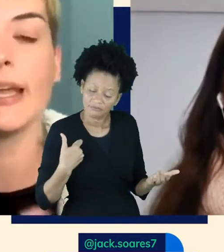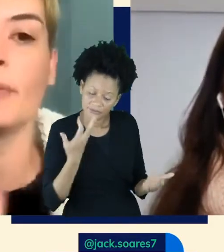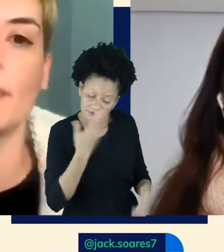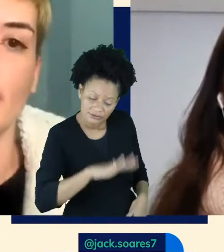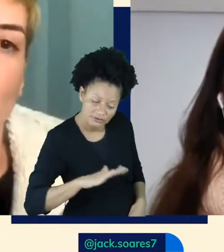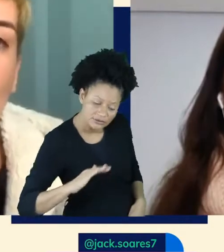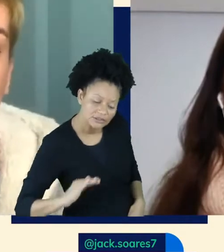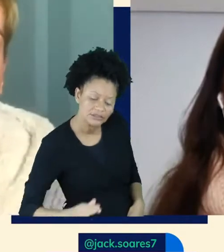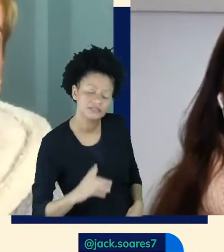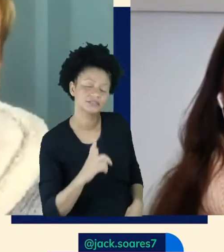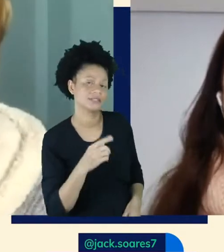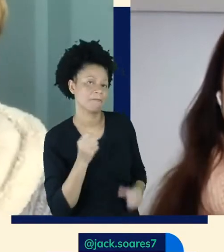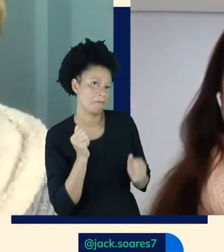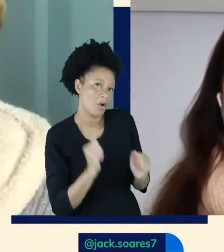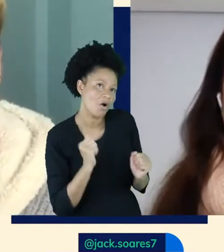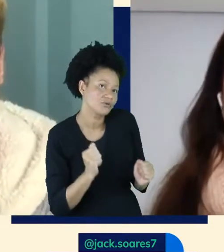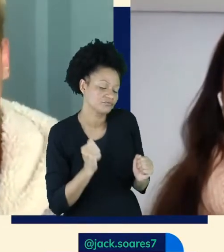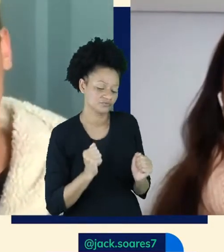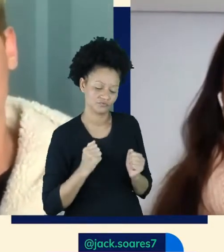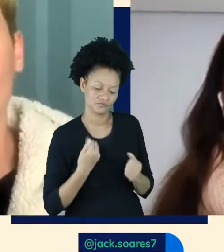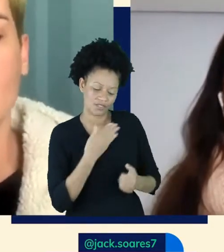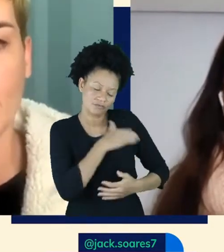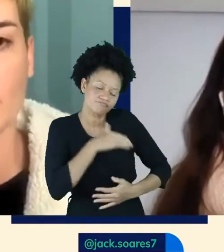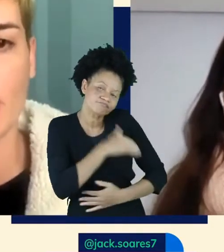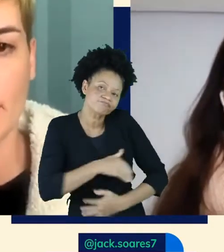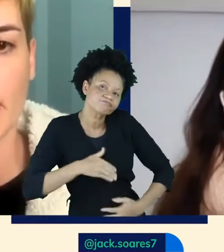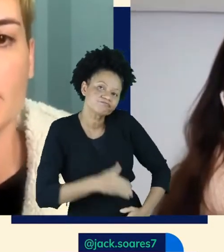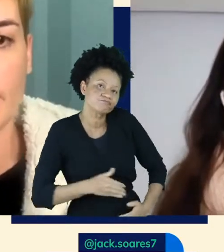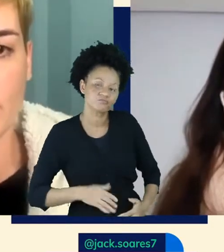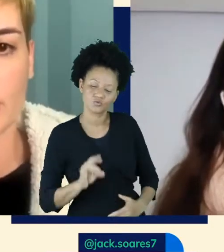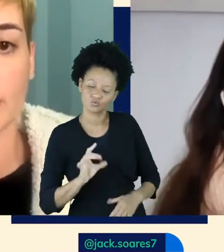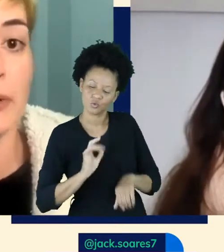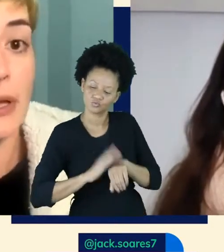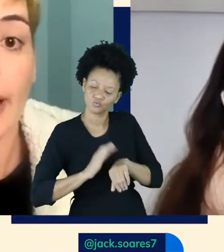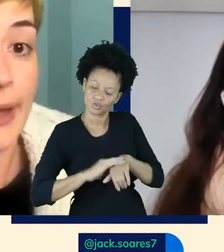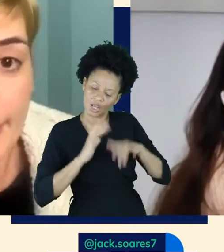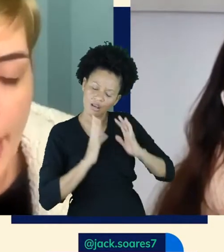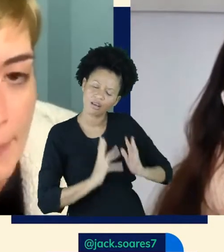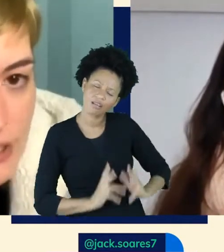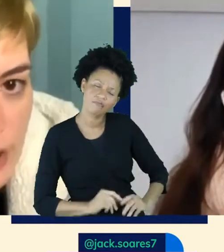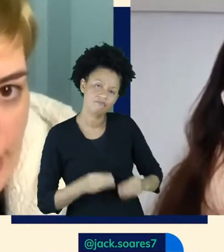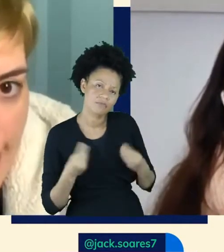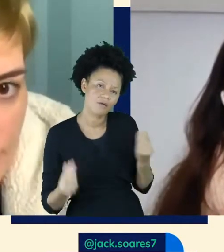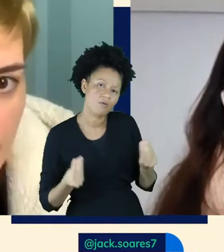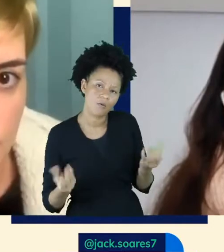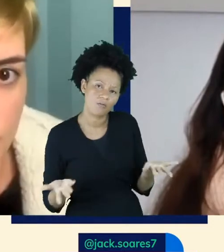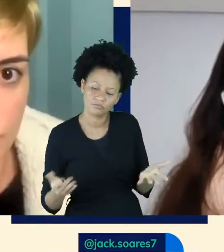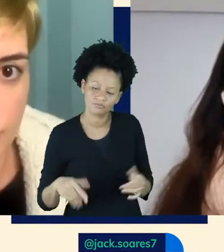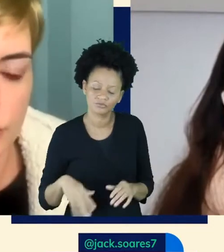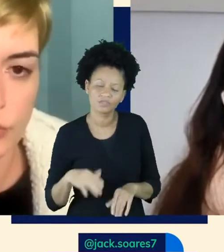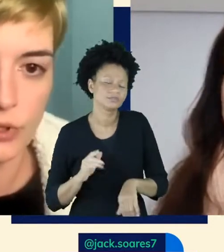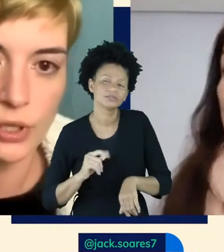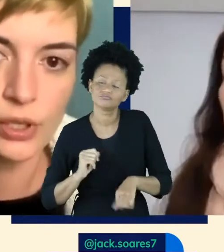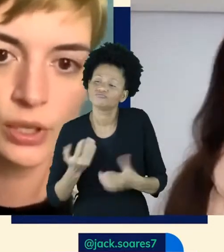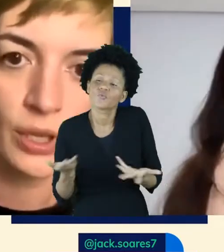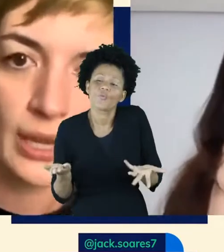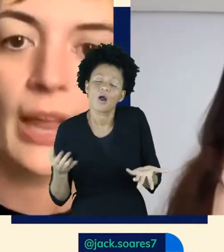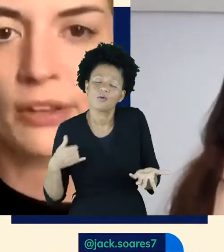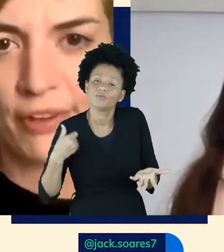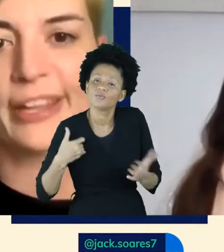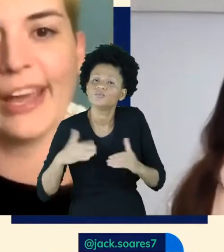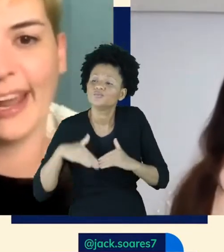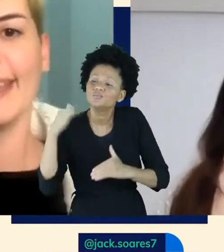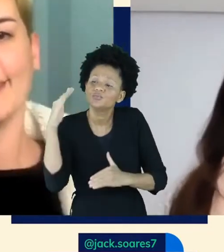crescer, a mamãe ou o papai não precisam mais tocar nessa parte, que não precisa mais te dar banho, porque você faz sozinho. a partir de que idade que é isso? Vai